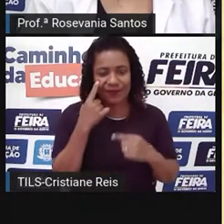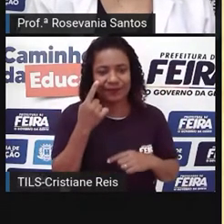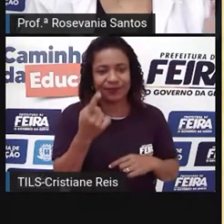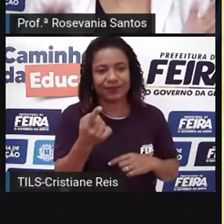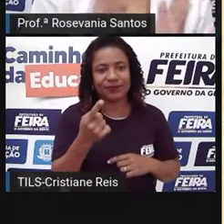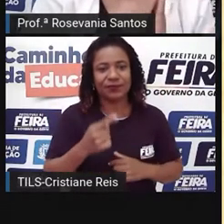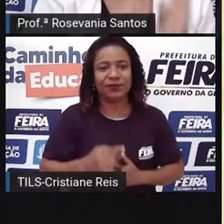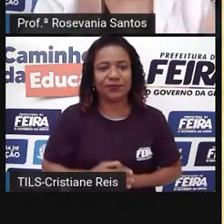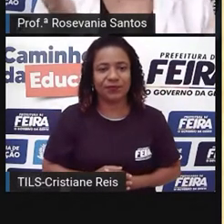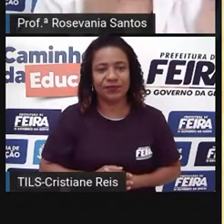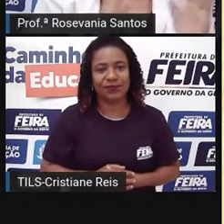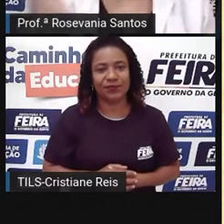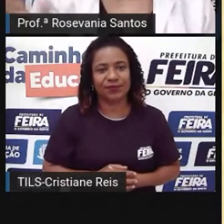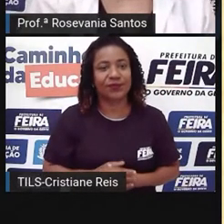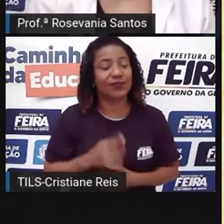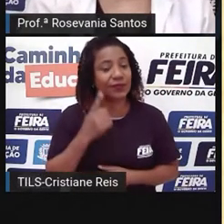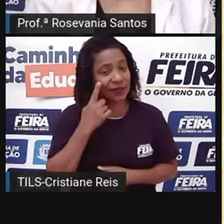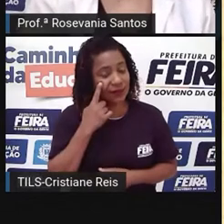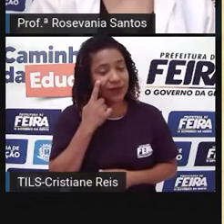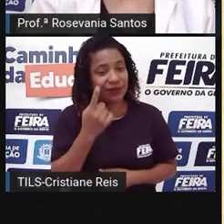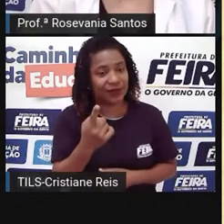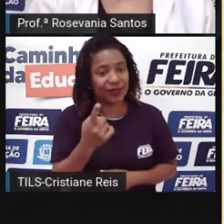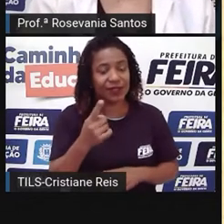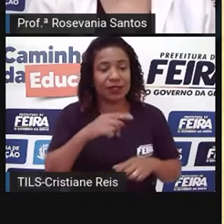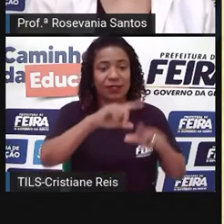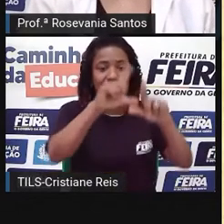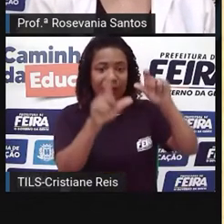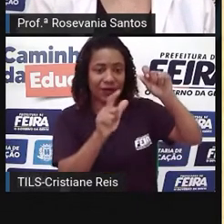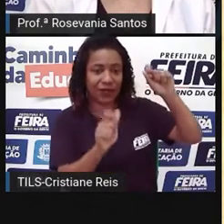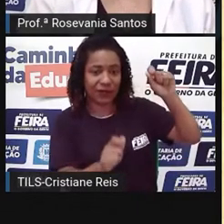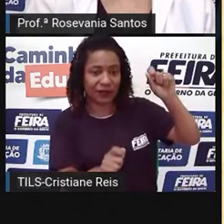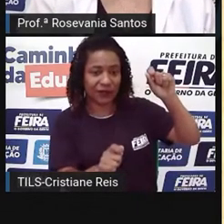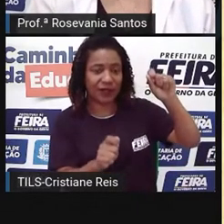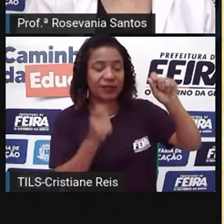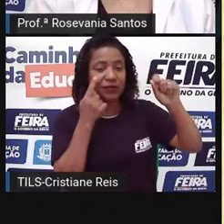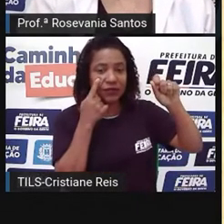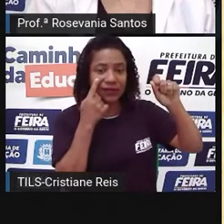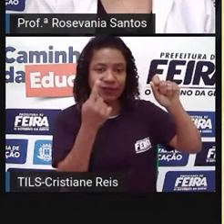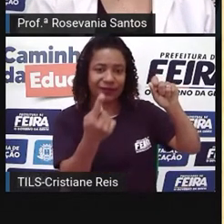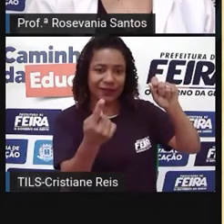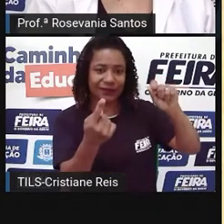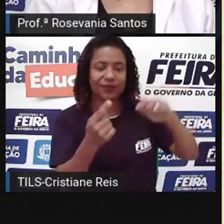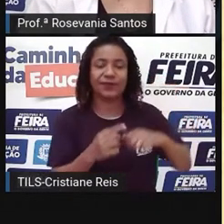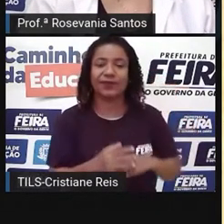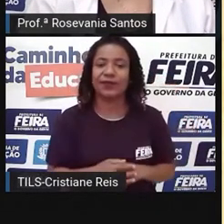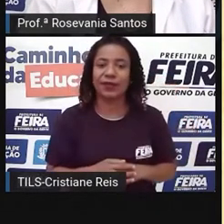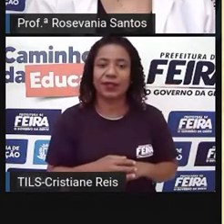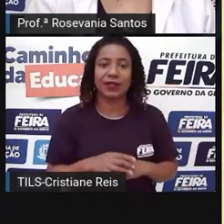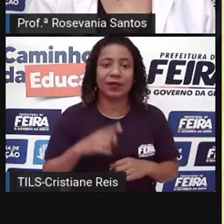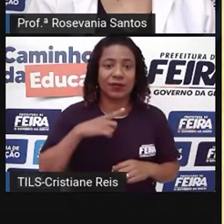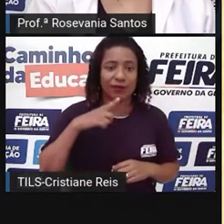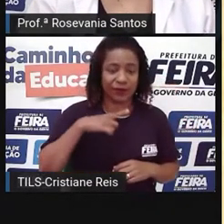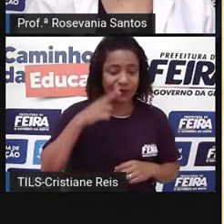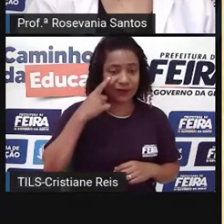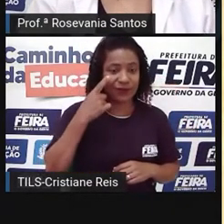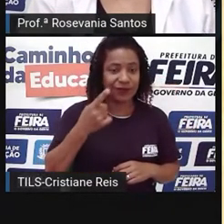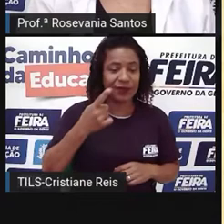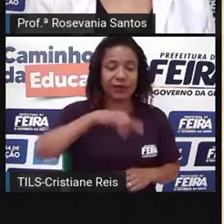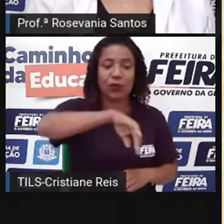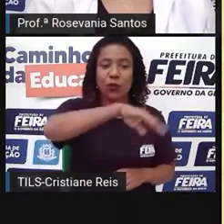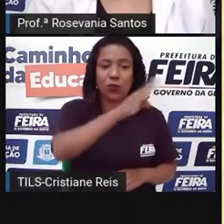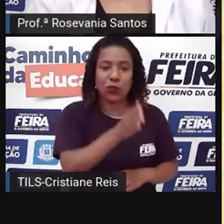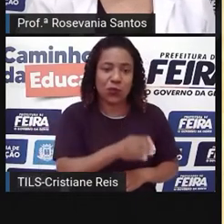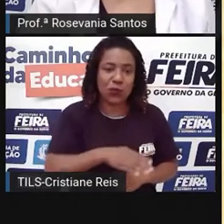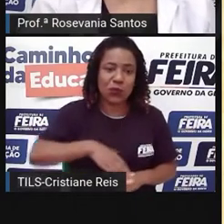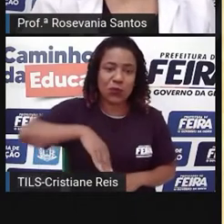dizer assim, um espelho, bora entender desse jeito. Aqui nós temos as áreas de depressões, que são essas mais próximas, né,